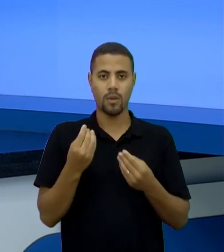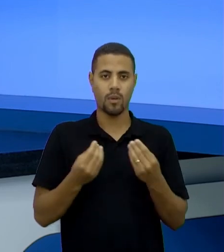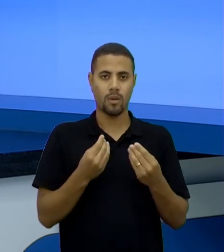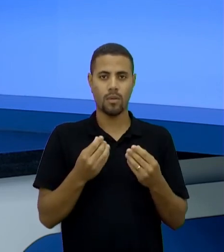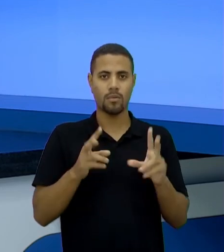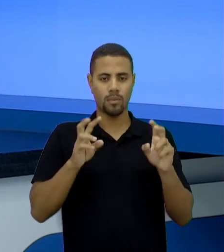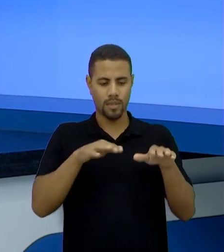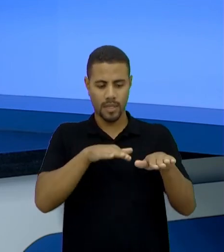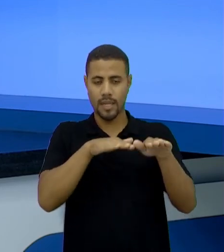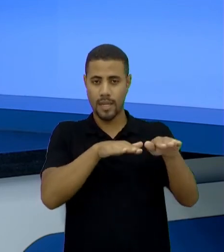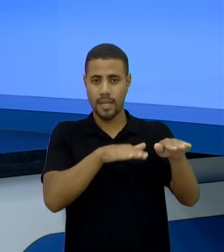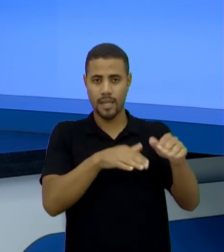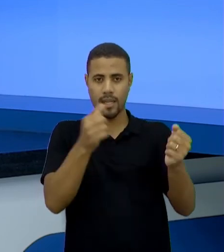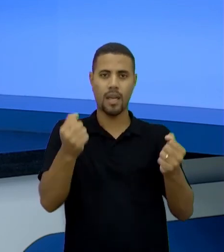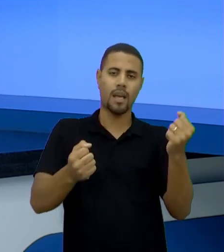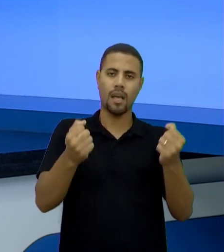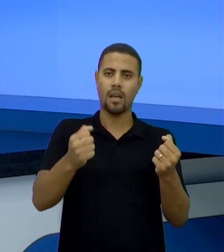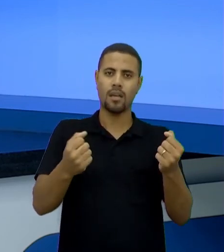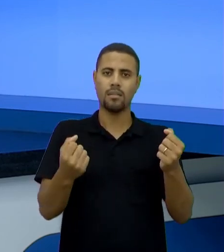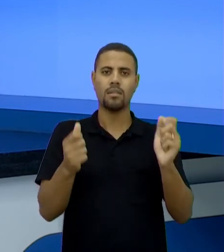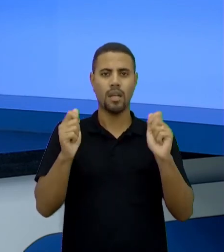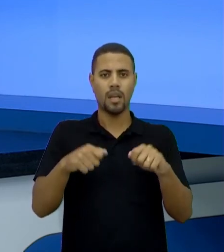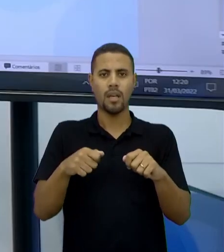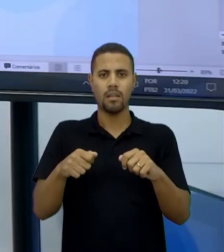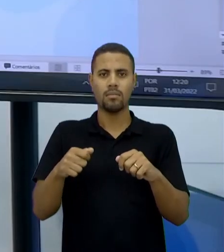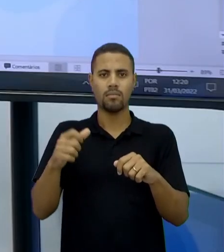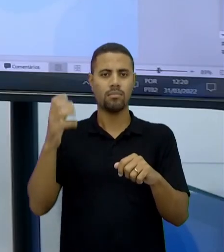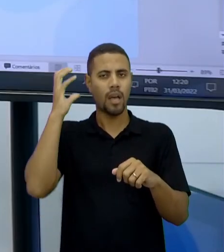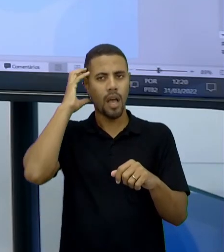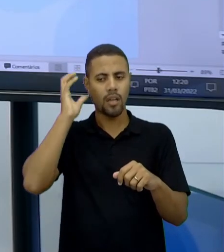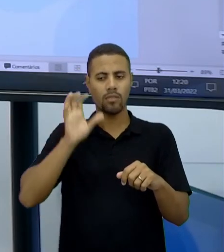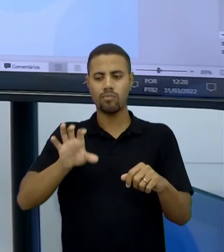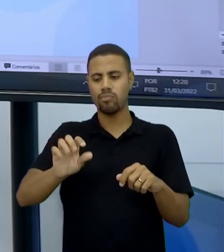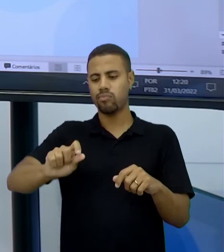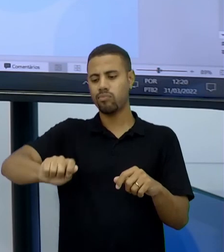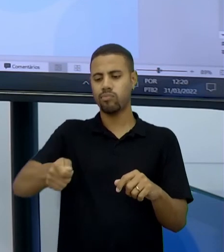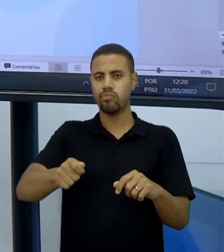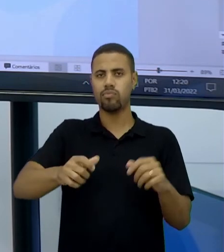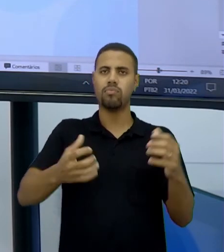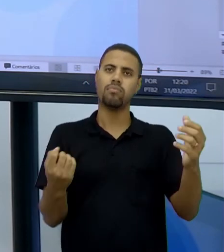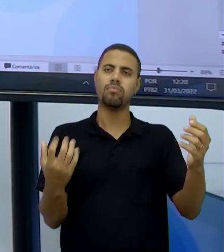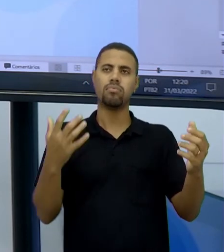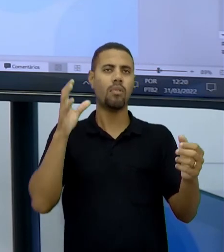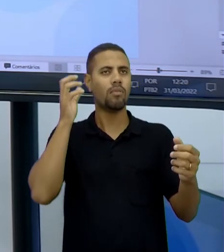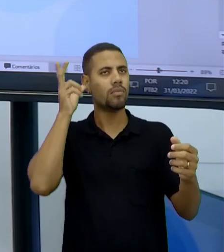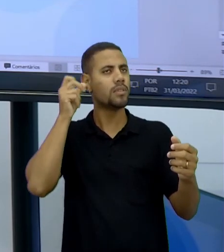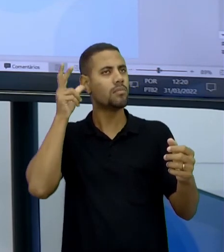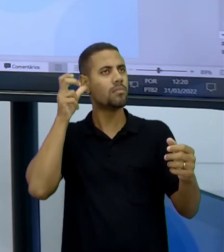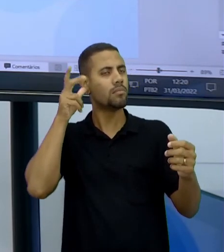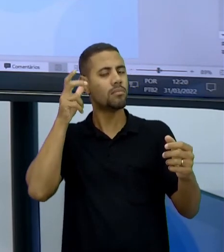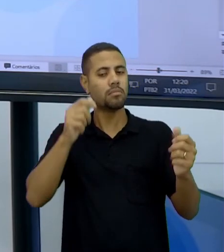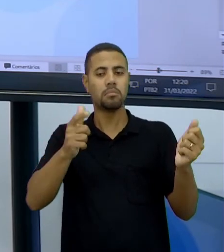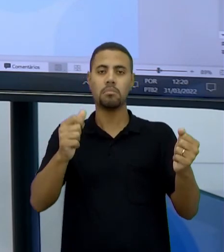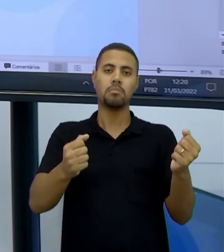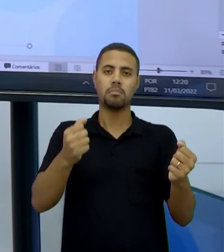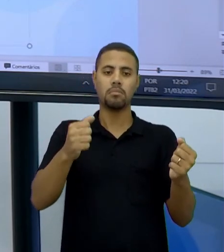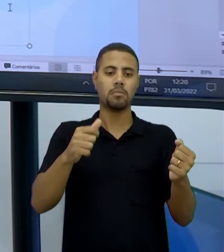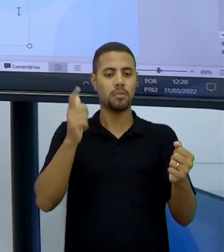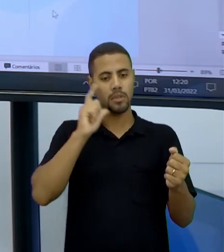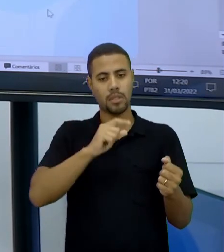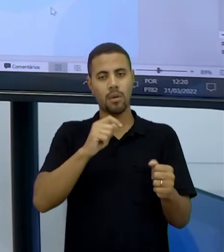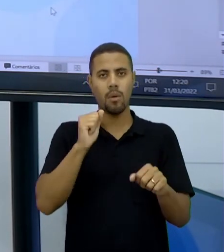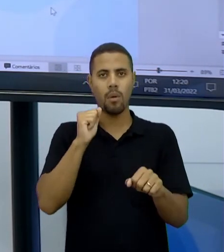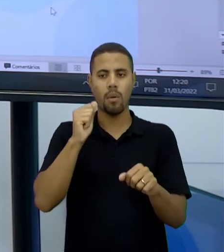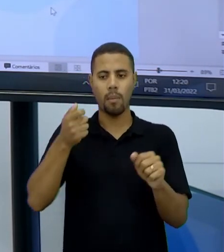trânsito, né, em uma viagem, então eu consigo ali também de novo, começar da onde eu